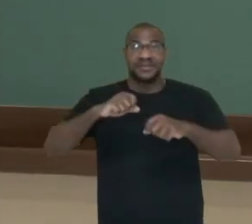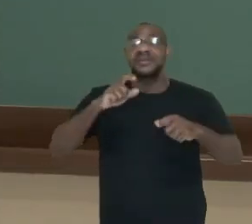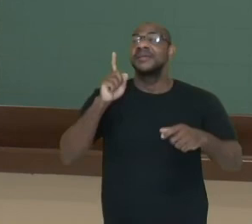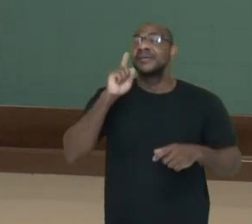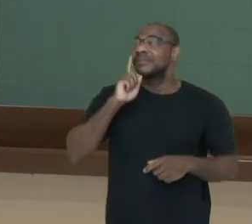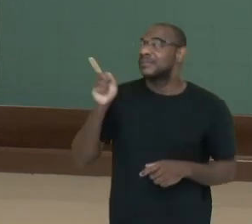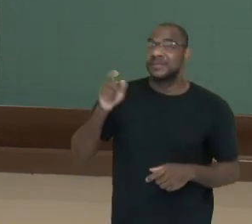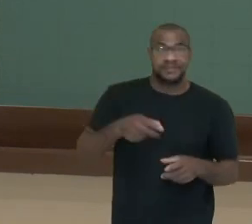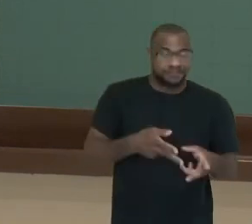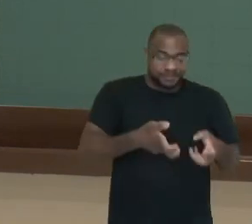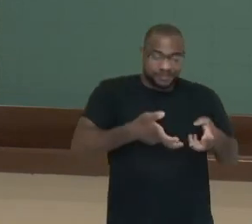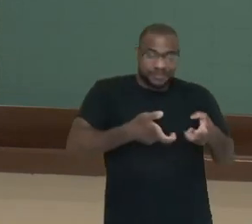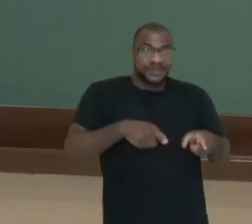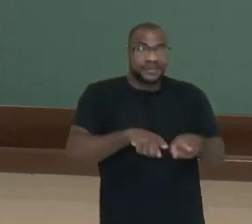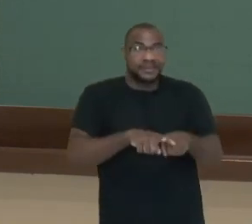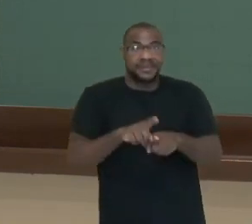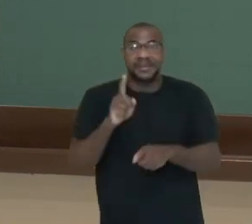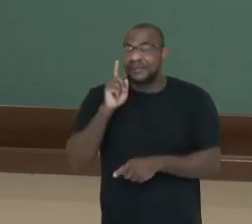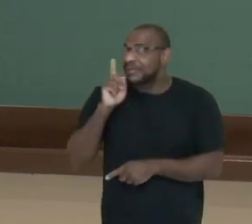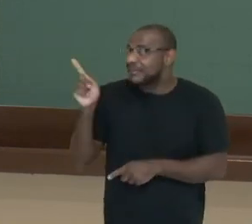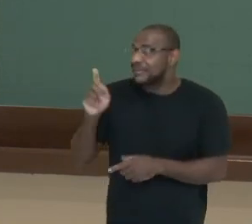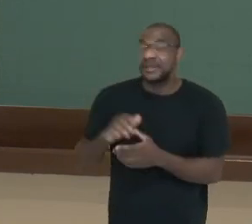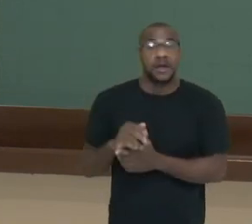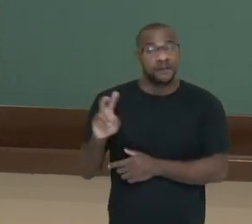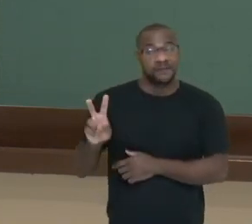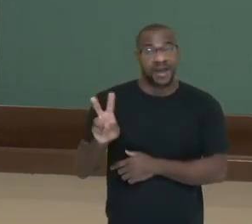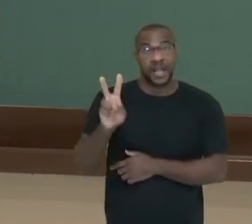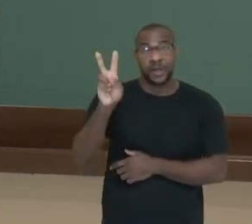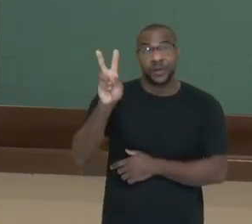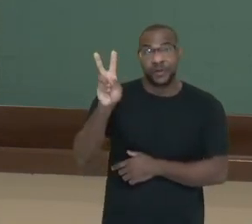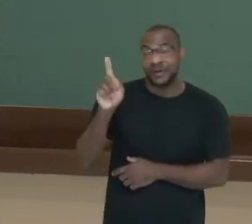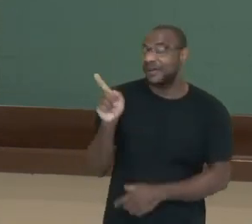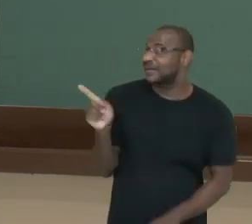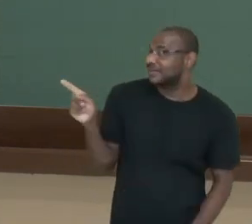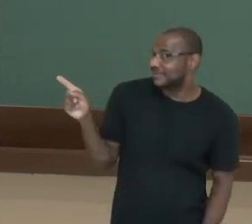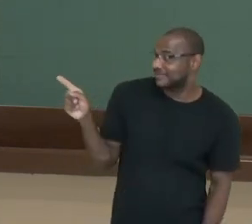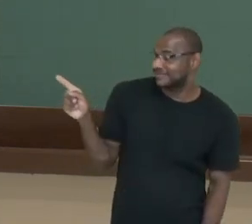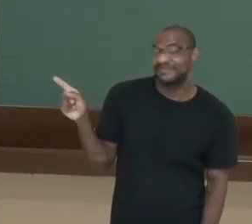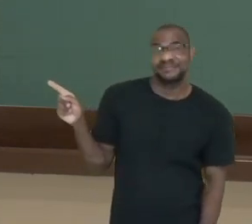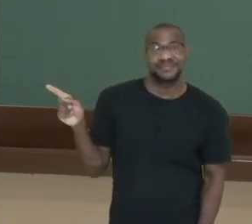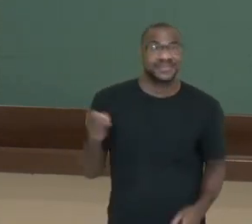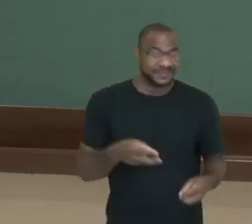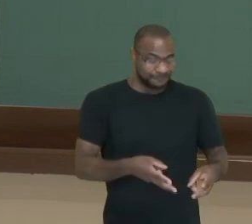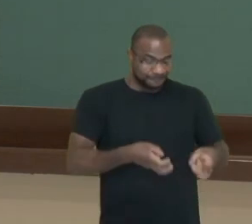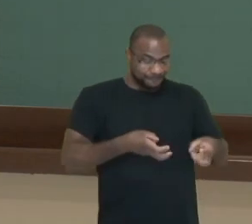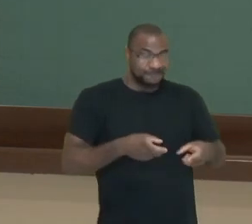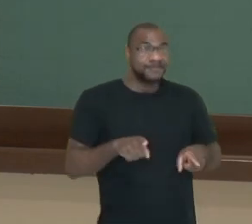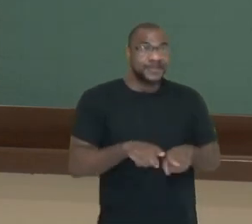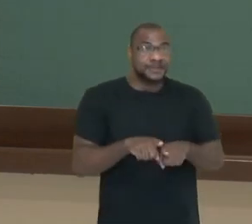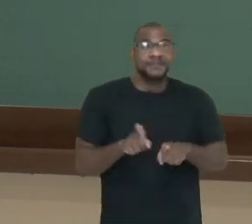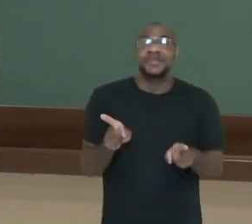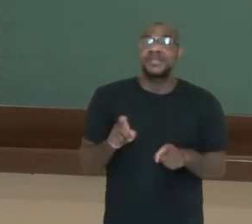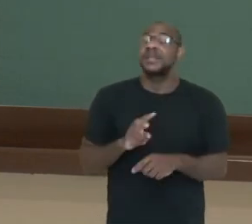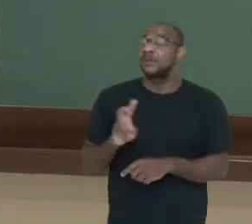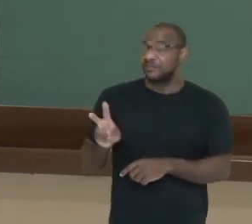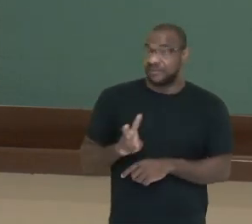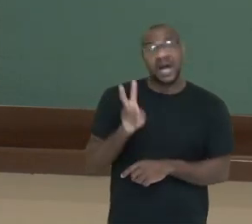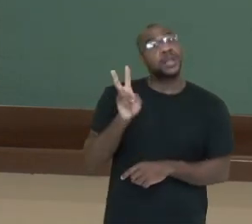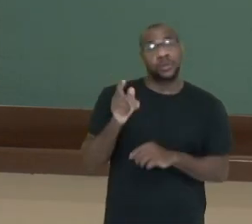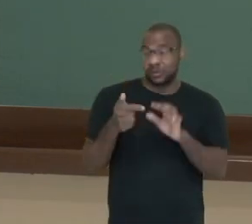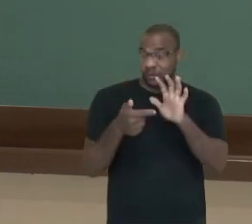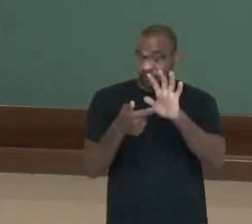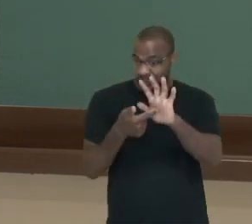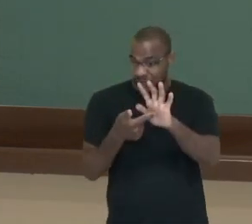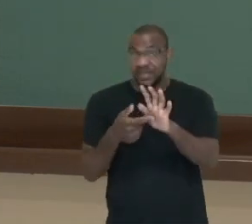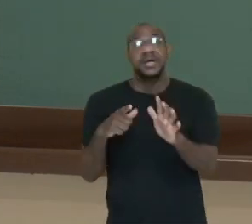de extração. E vocês vejam em termos de valores, que é o que embute aqui na parte superior, um valor bem expressivo e